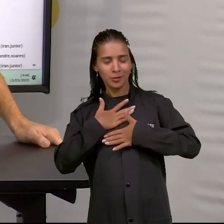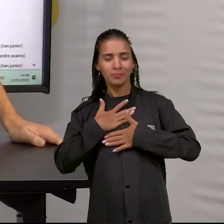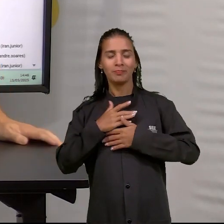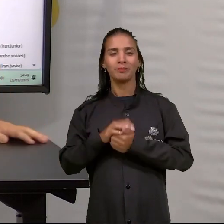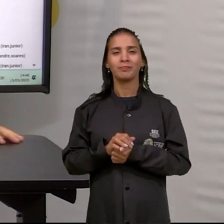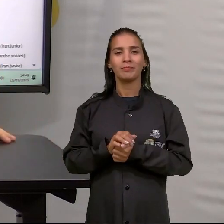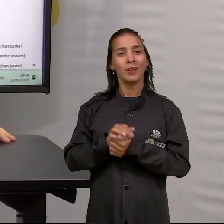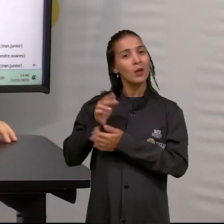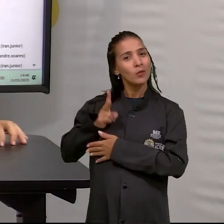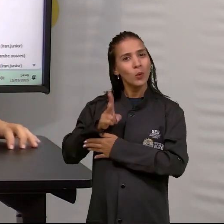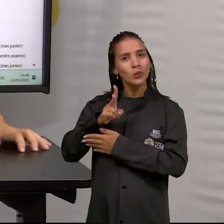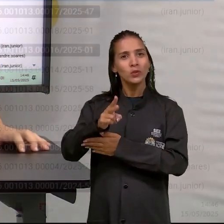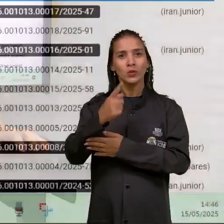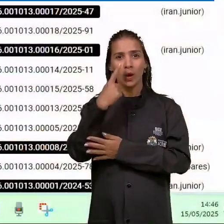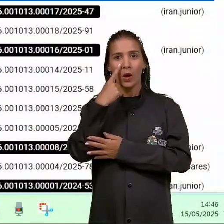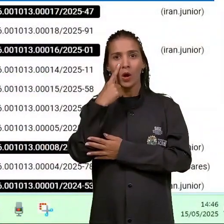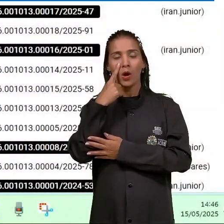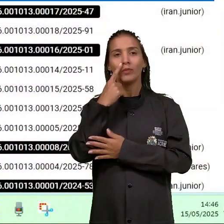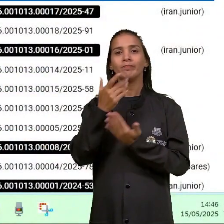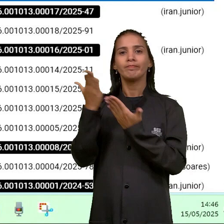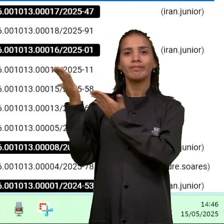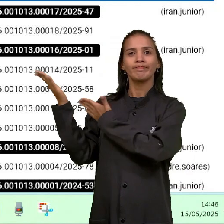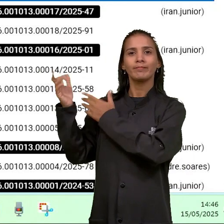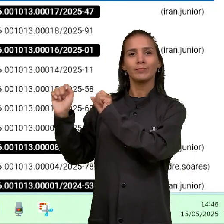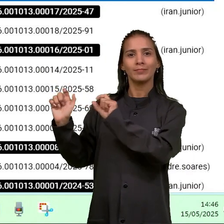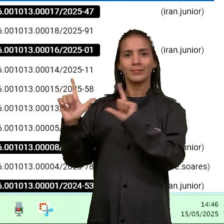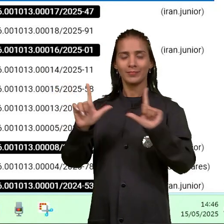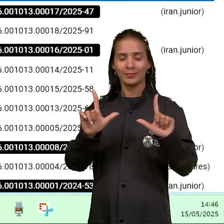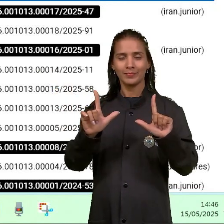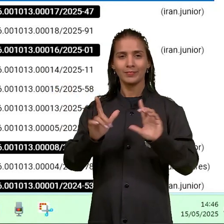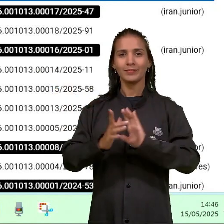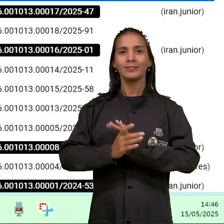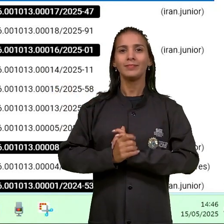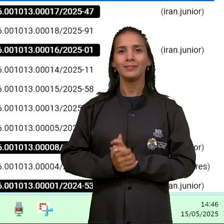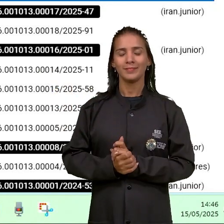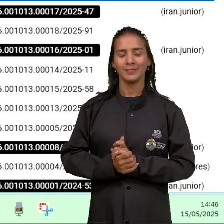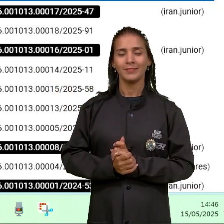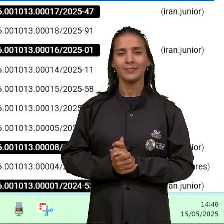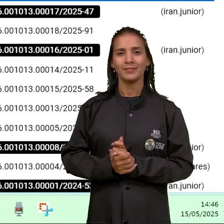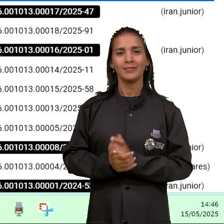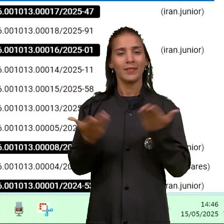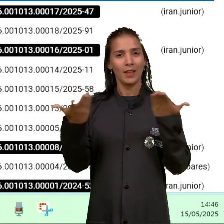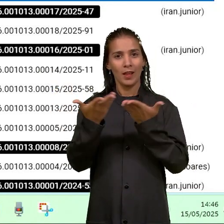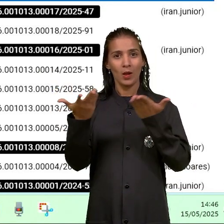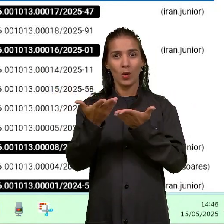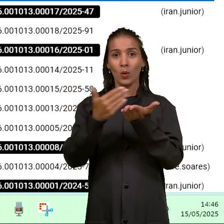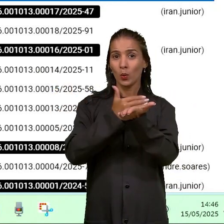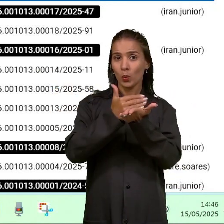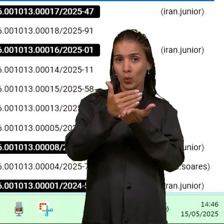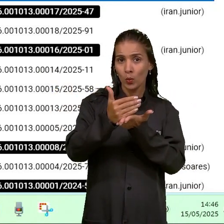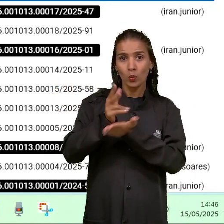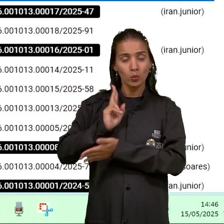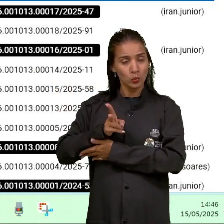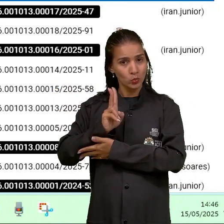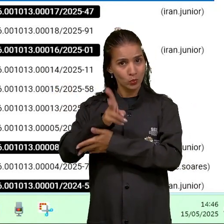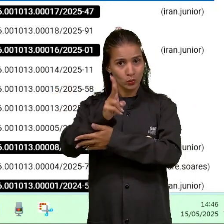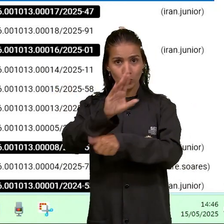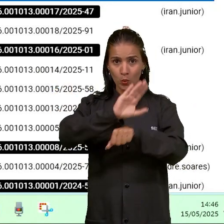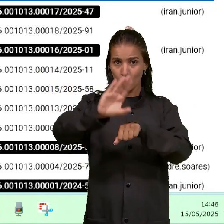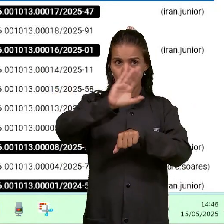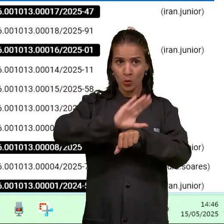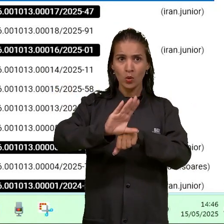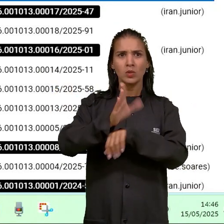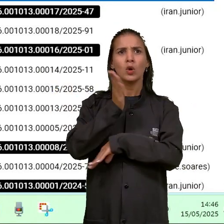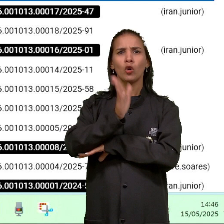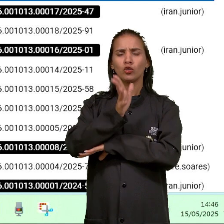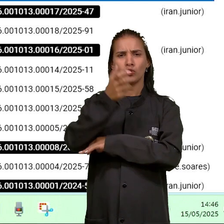continuar. Vamos aqui para a tela novamente, dando continuidade aqui ao nosso curso. Já falamos sobre esses ícones todos aqui,